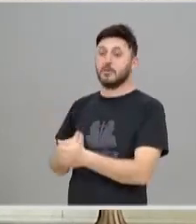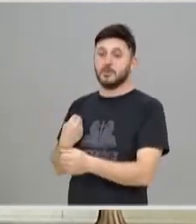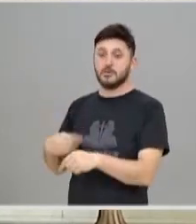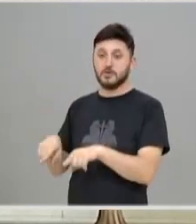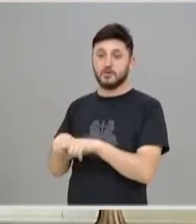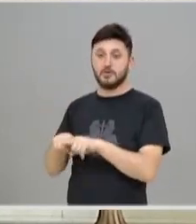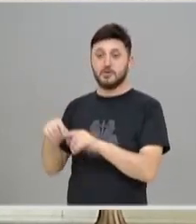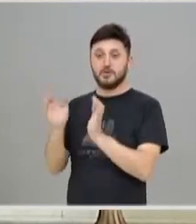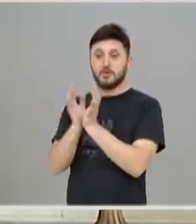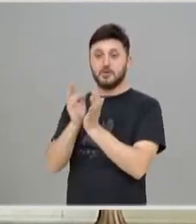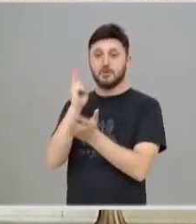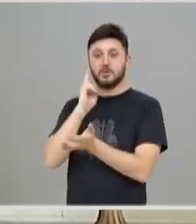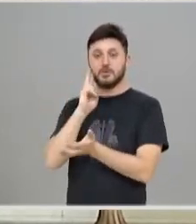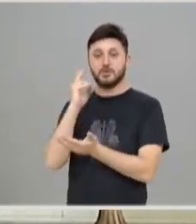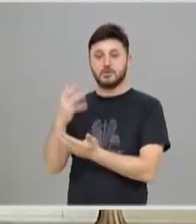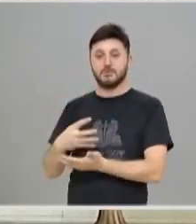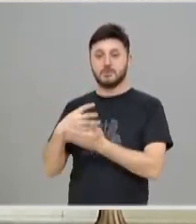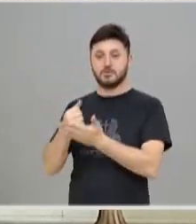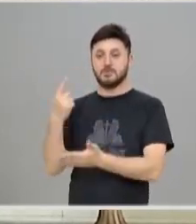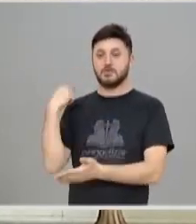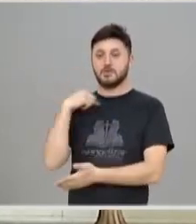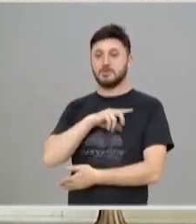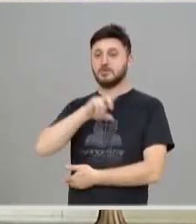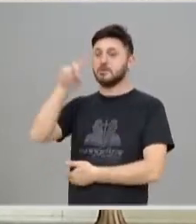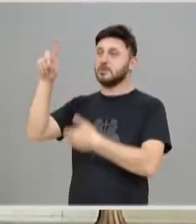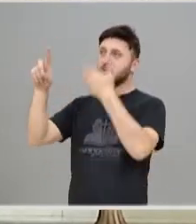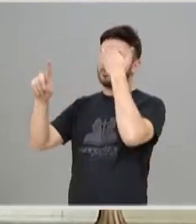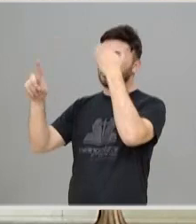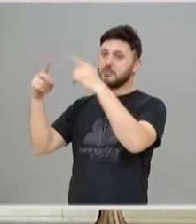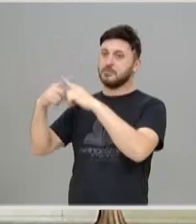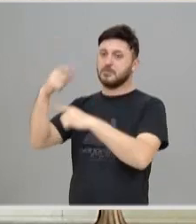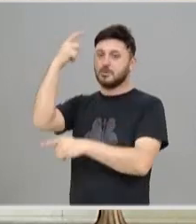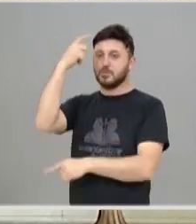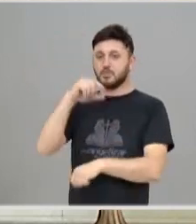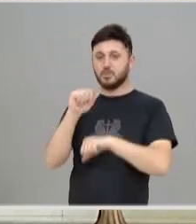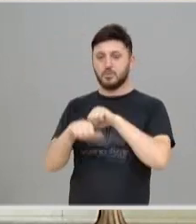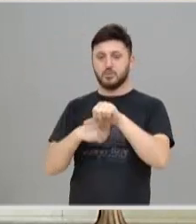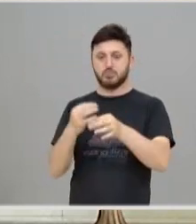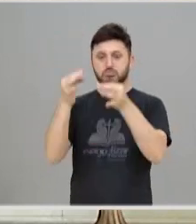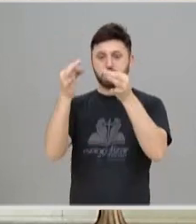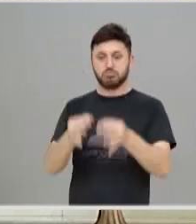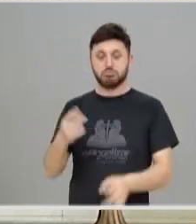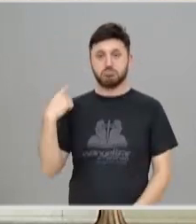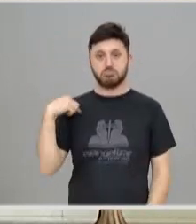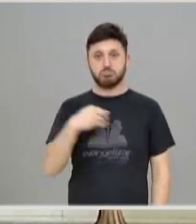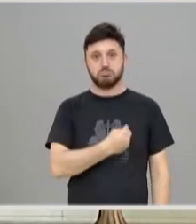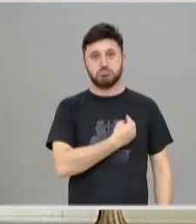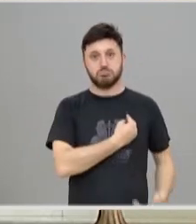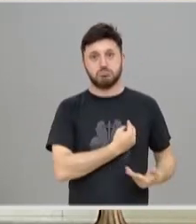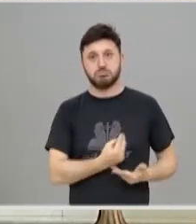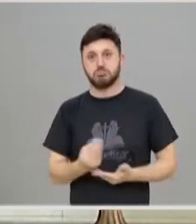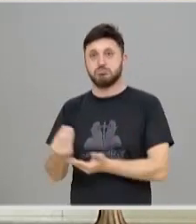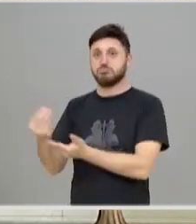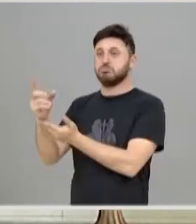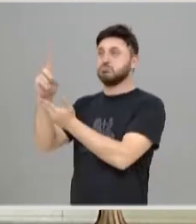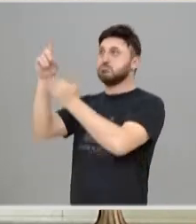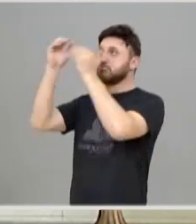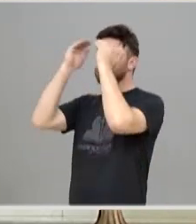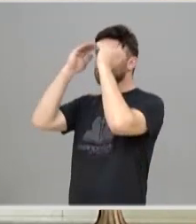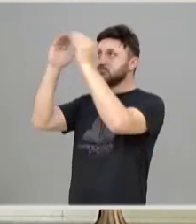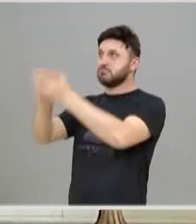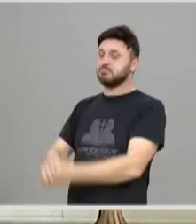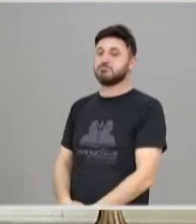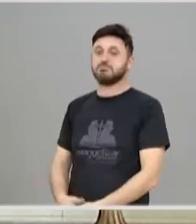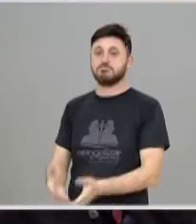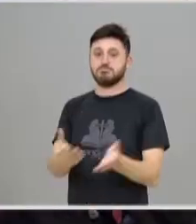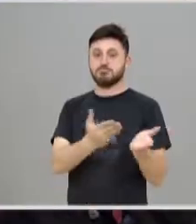Pai, o pão da vida, o cálice da salvação. E vos agradecemos porque nos tornastes dignos de estar aqui na vossa presença e